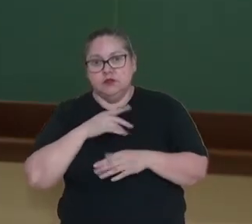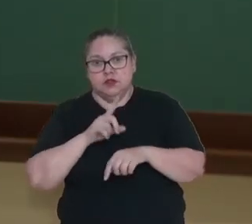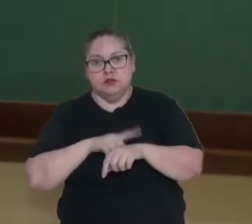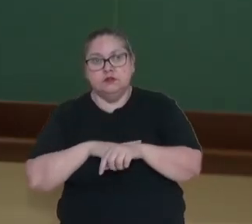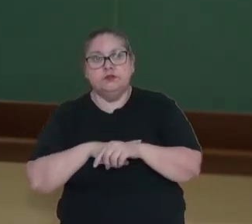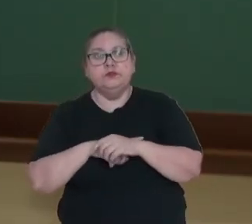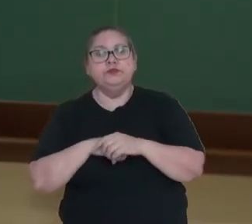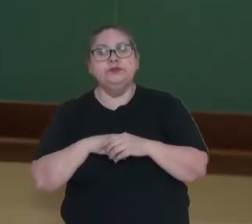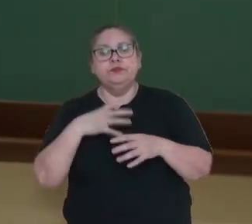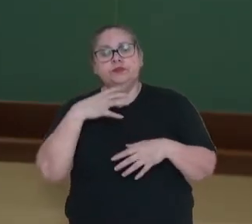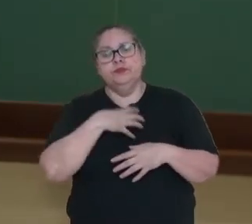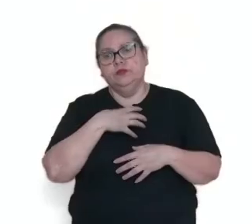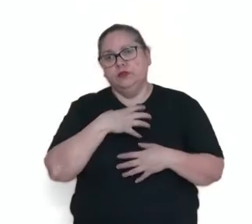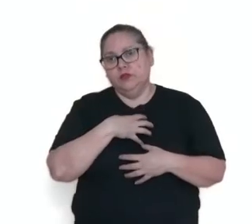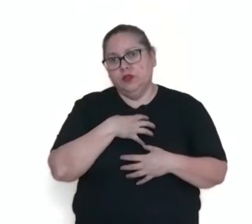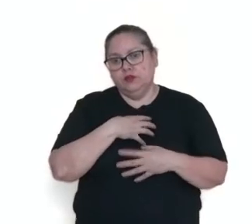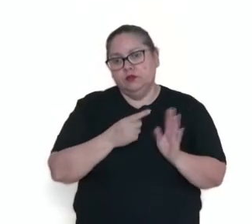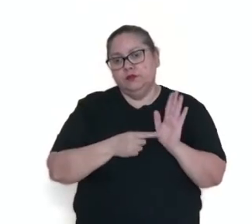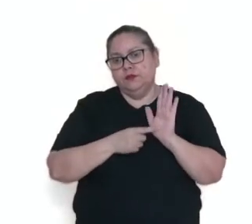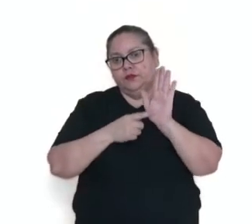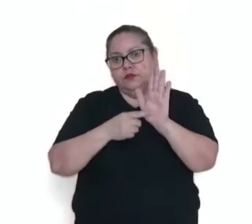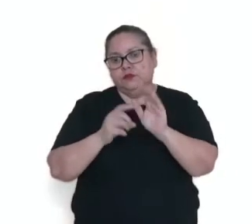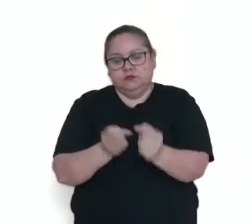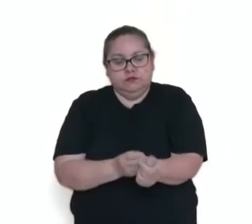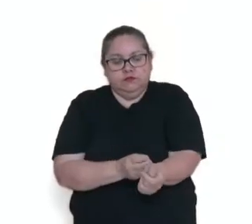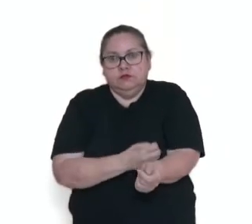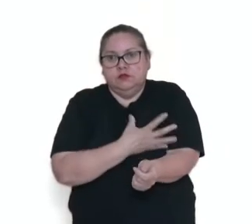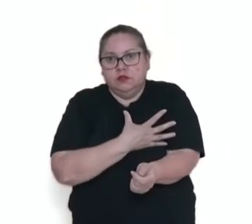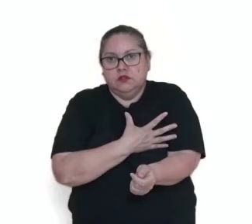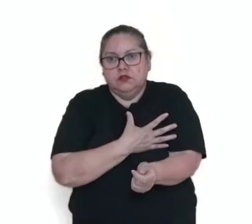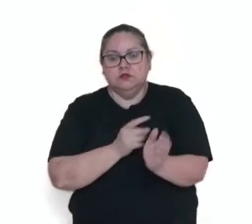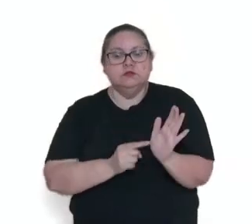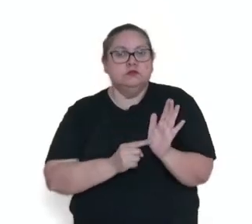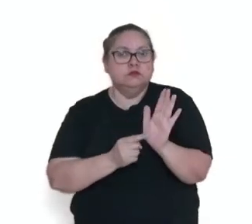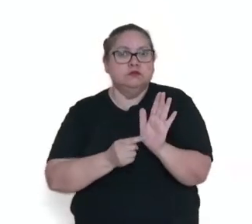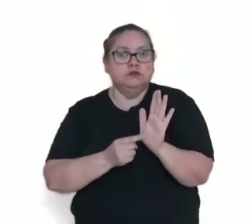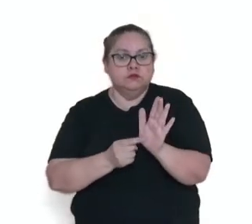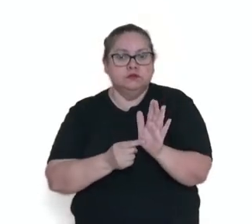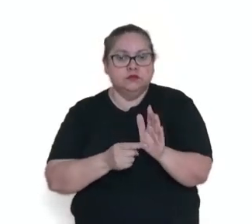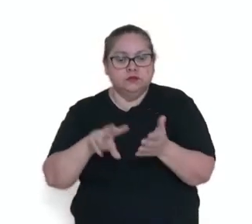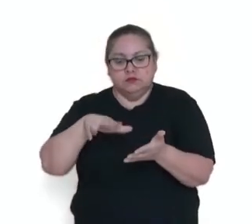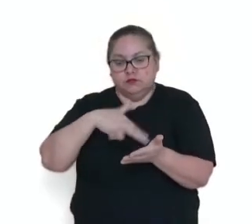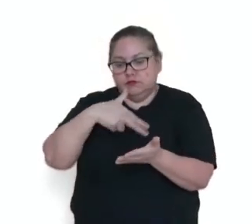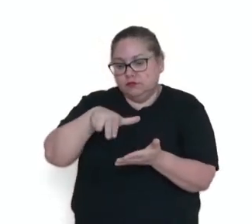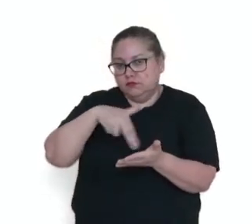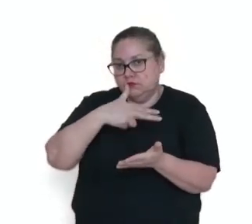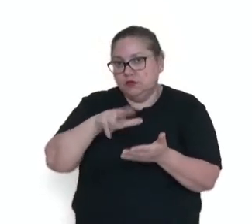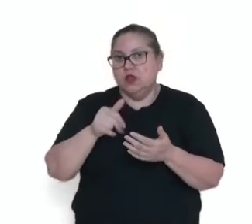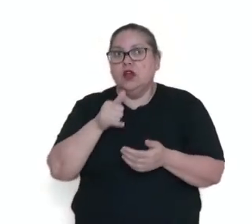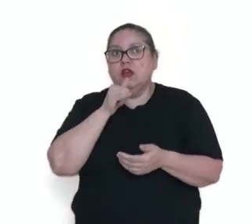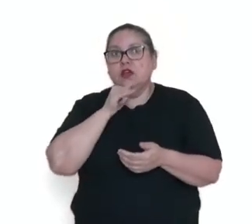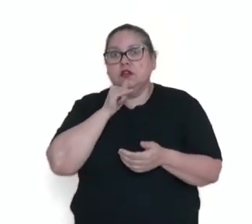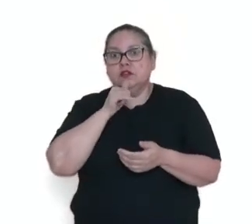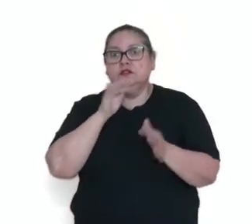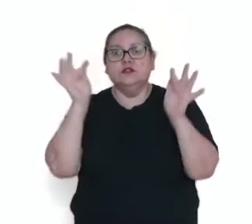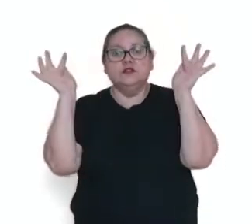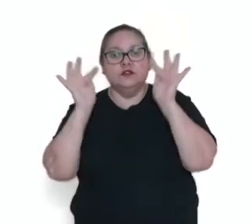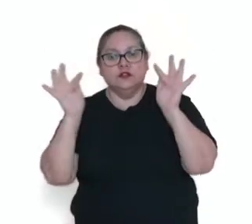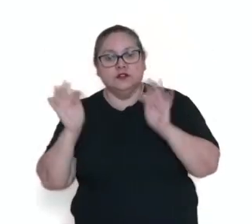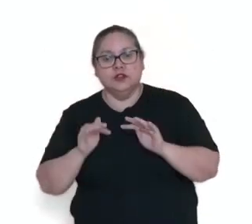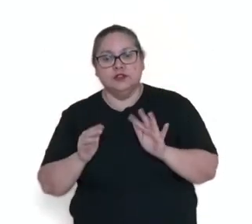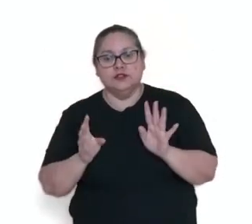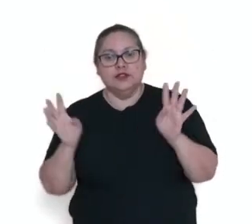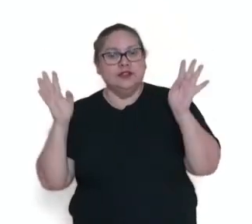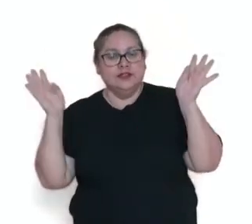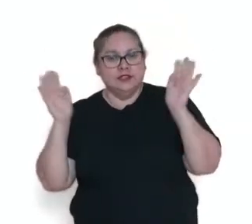bom? Os sentimentos revelam as emoções transmitidas pelo dançarino. Exemplo, felicidade,